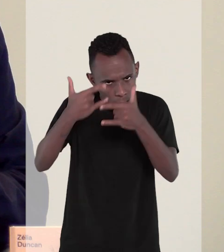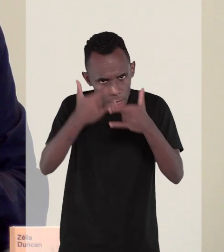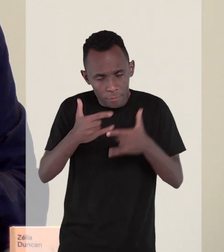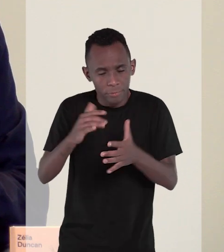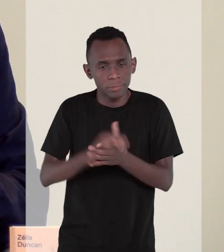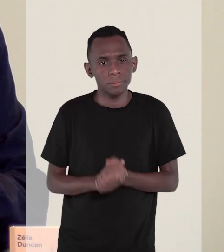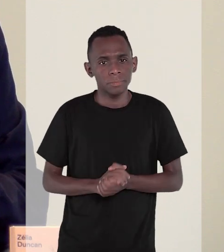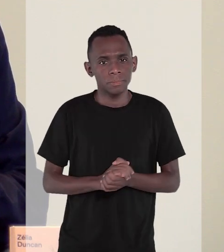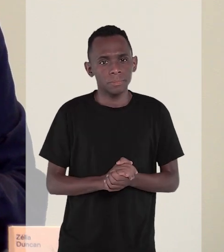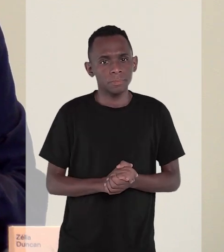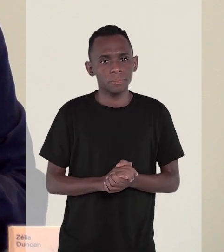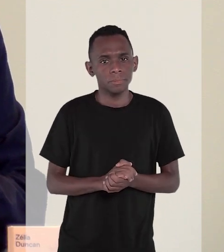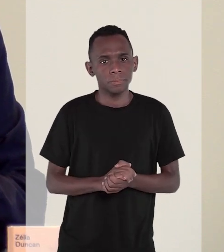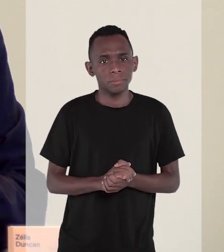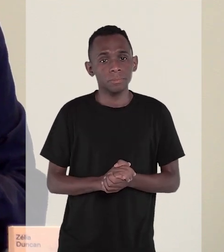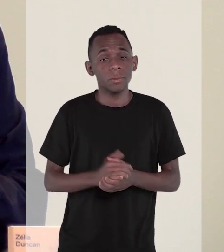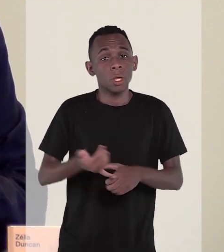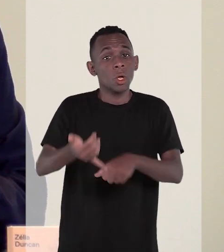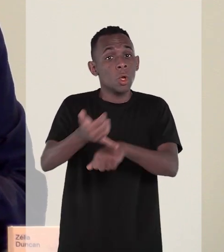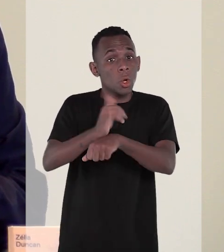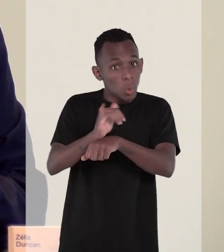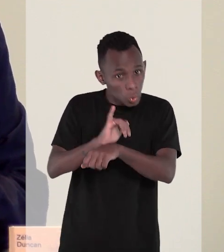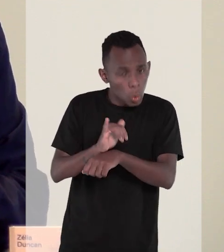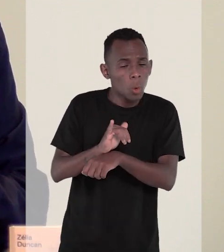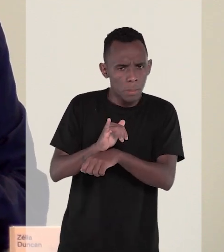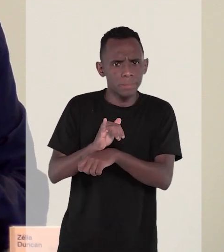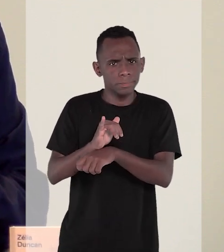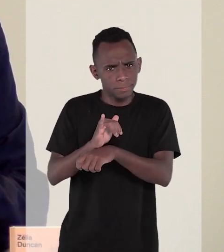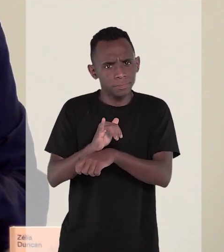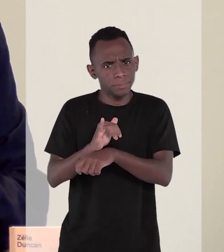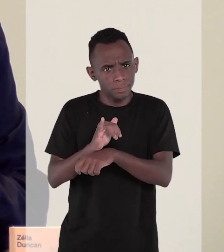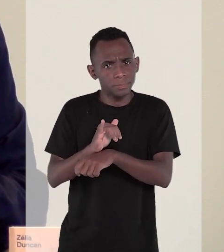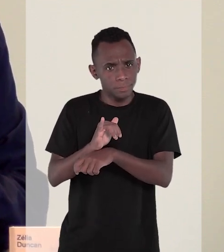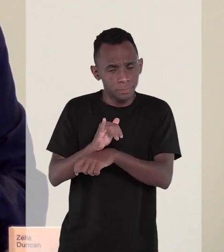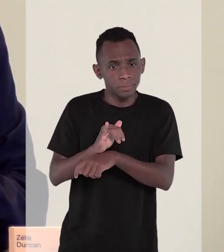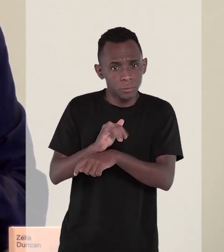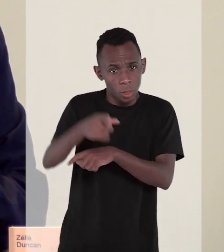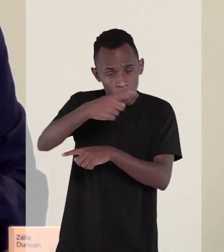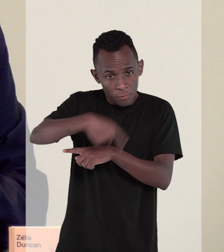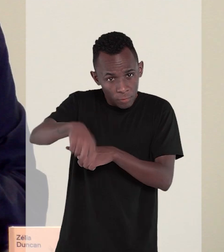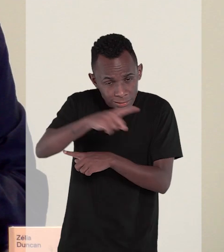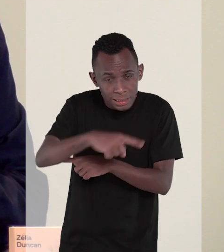programações. E vão lá, compareçam lá no YouTube.